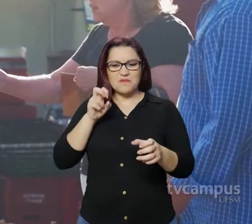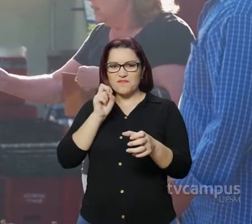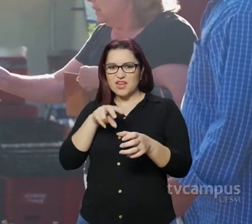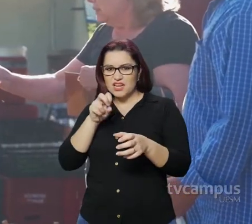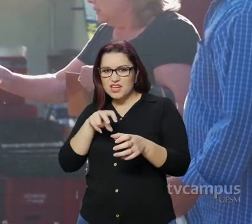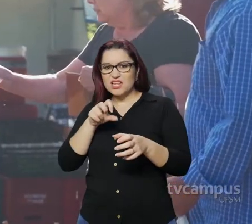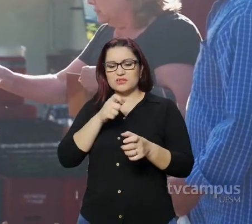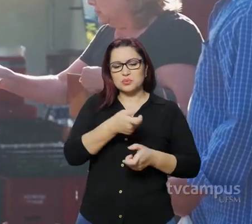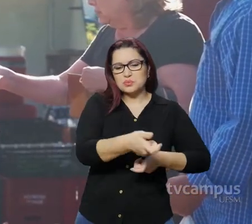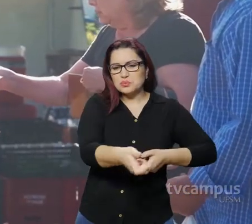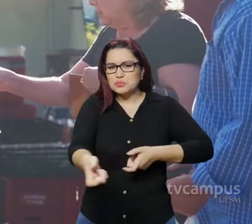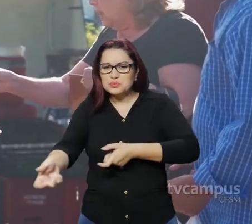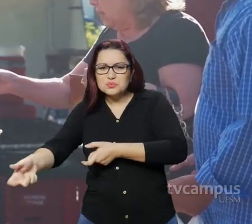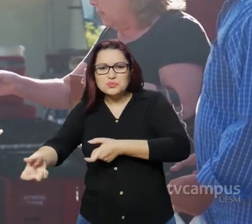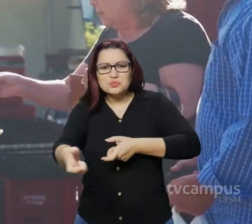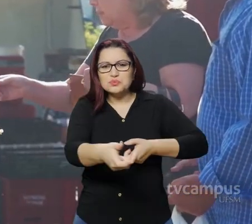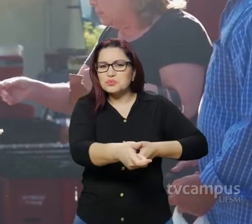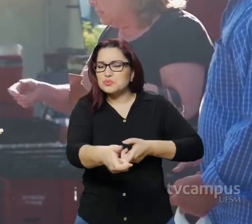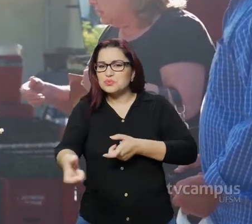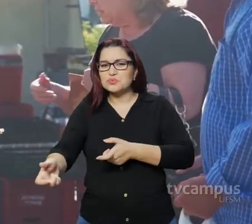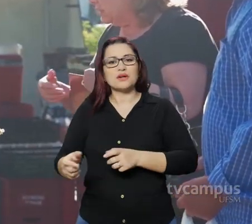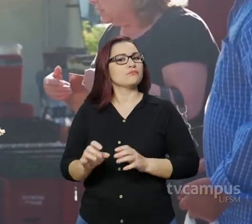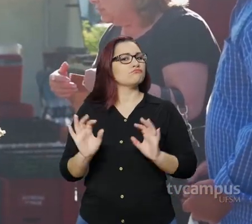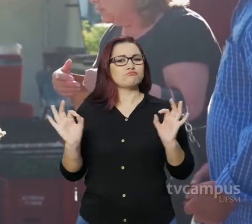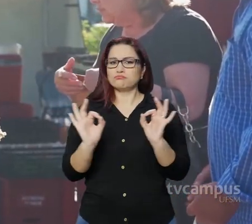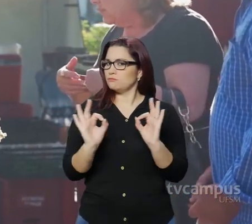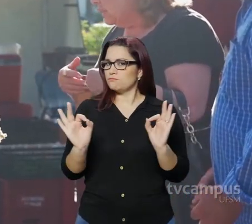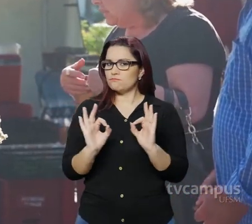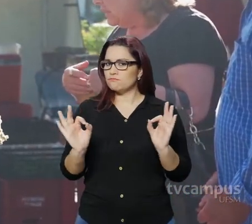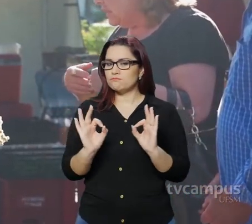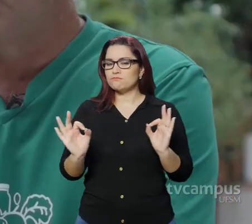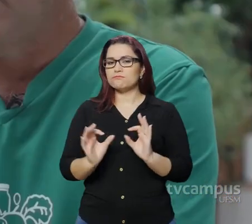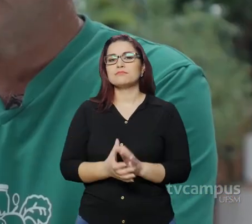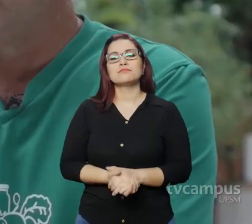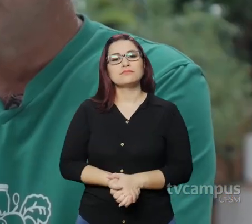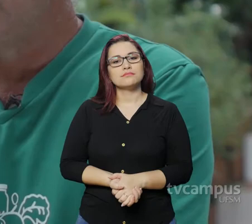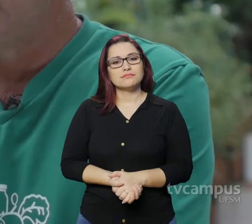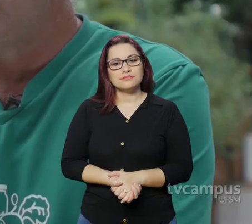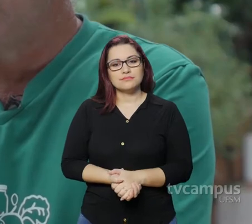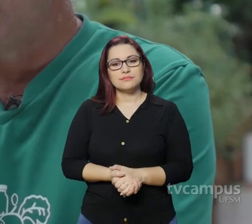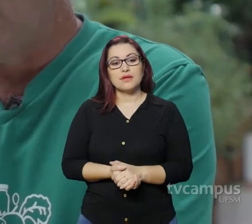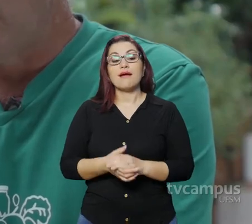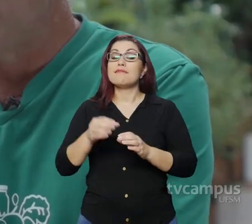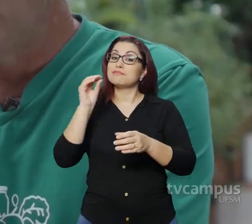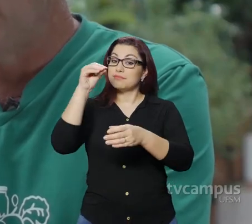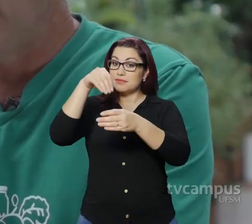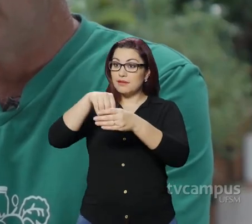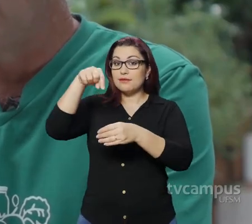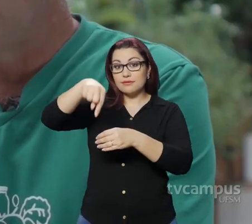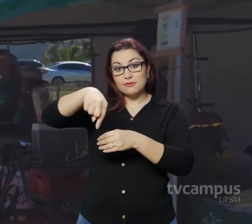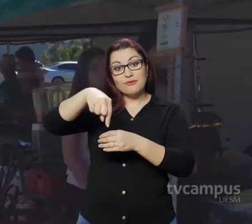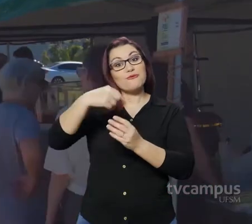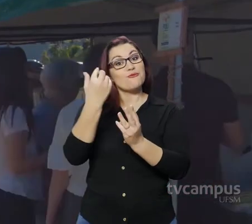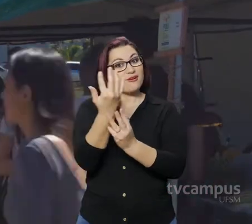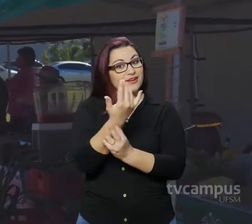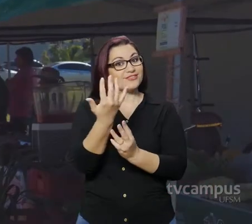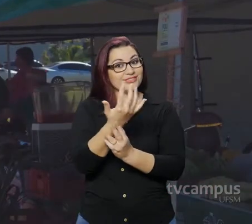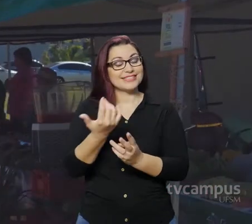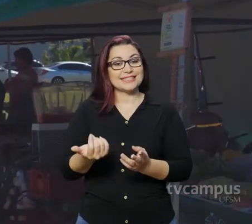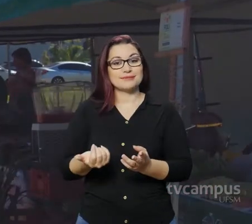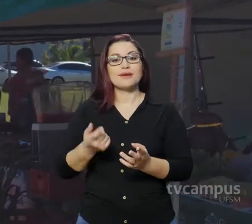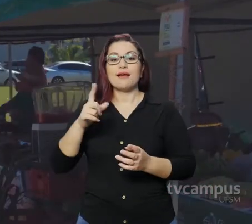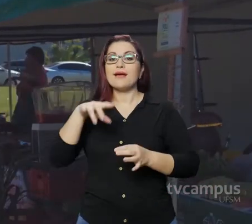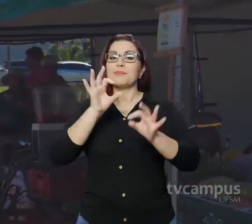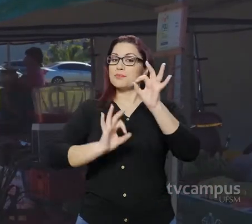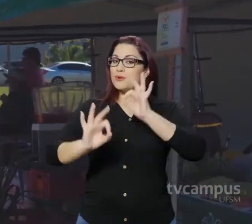limpos, sem agrotóxicos, dentro da universidade. Seria um projeto do Colégio Politécnico. Mas, para